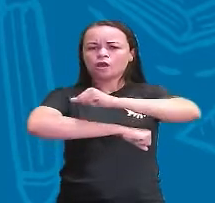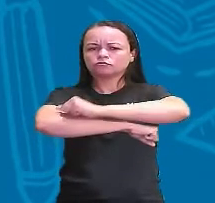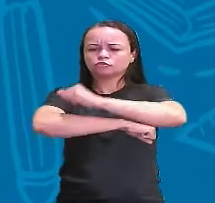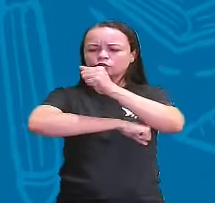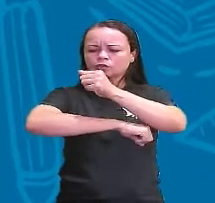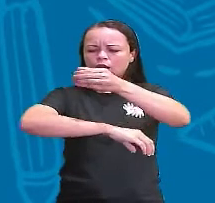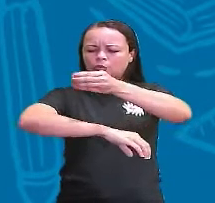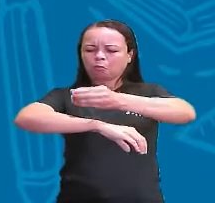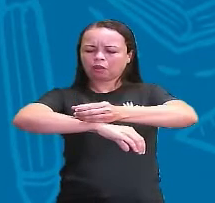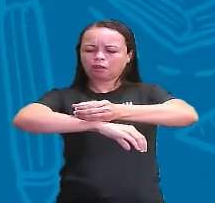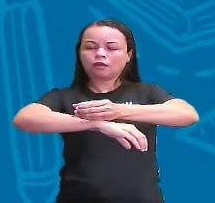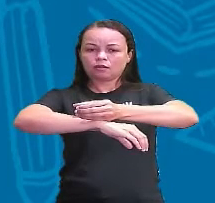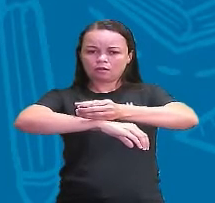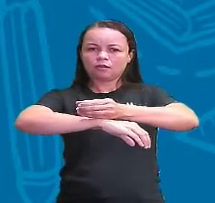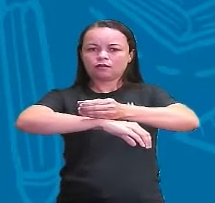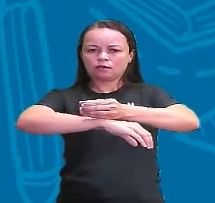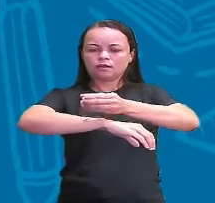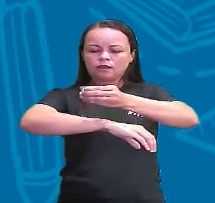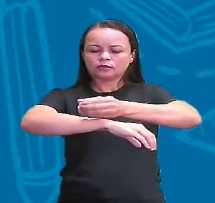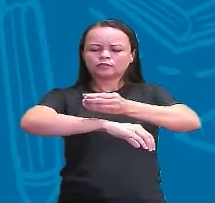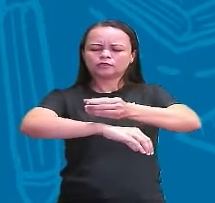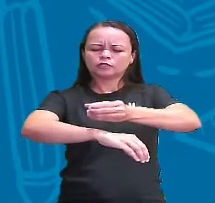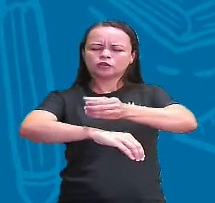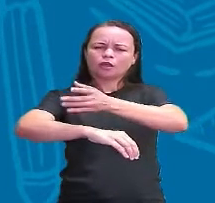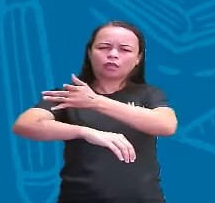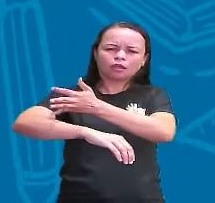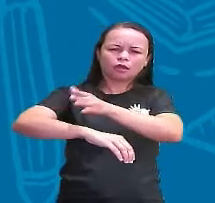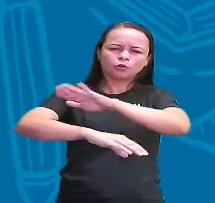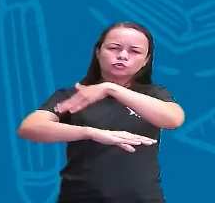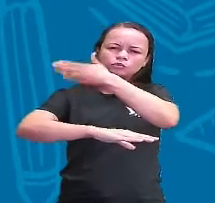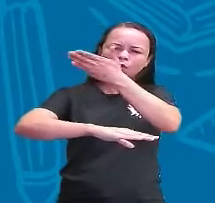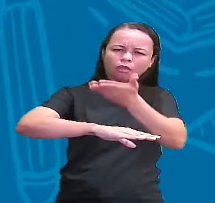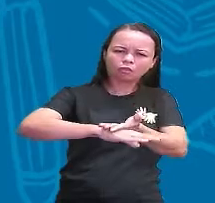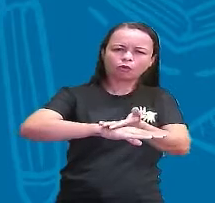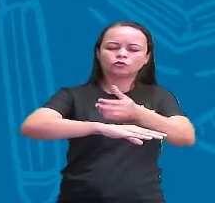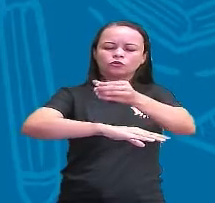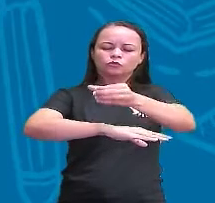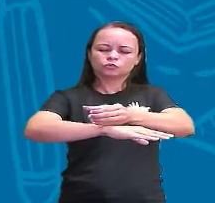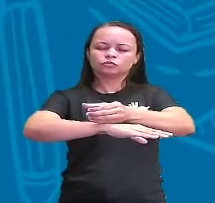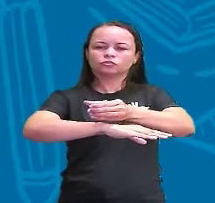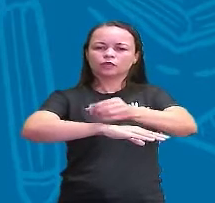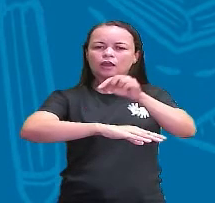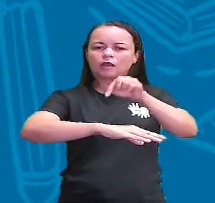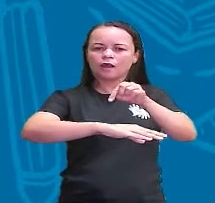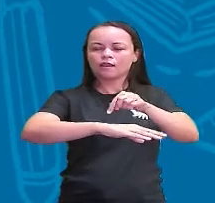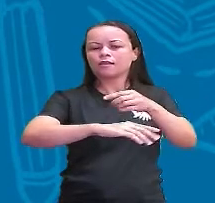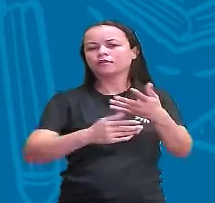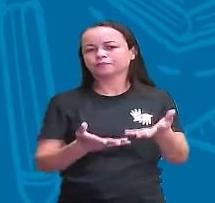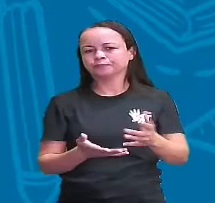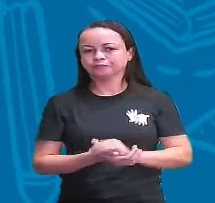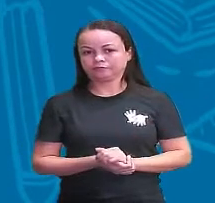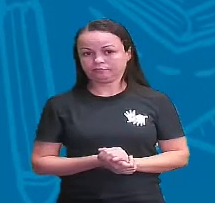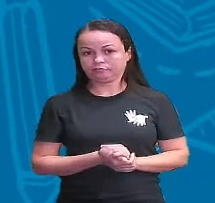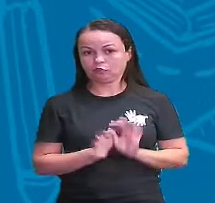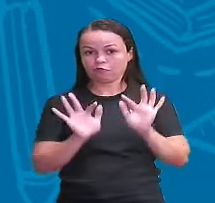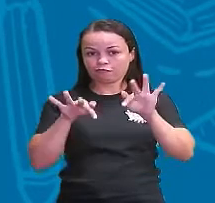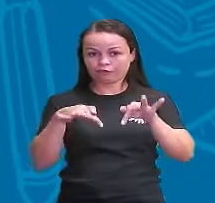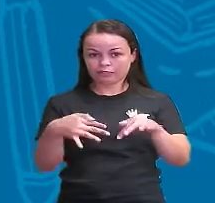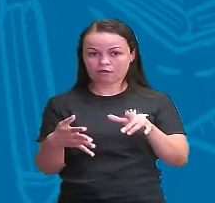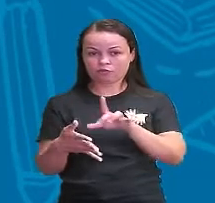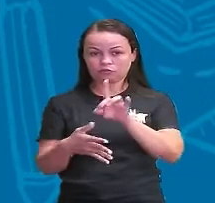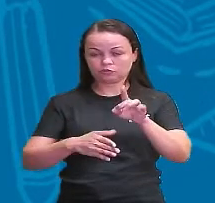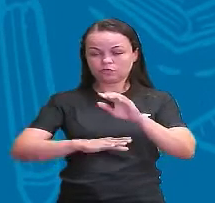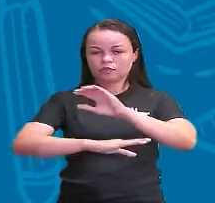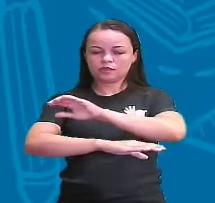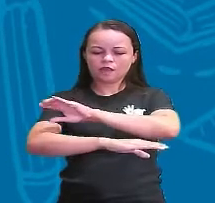aquele copo com água no início da manhã e deixa ao longo de todo o dia aquele copo lá exposto ao sol. Ao final do dia, quando você